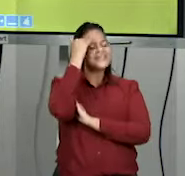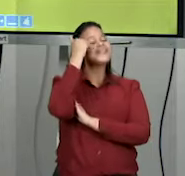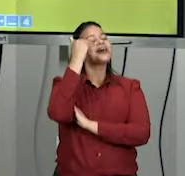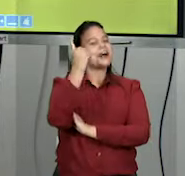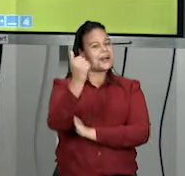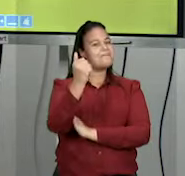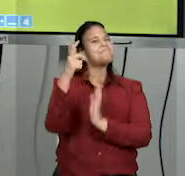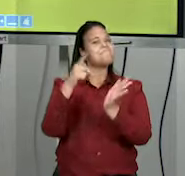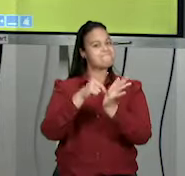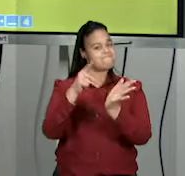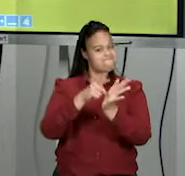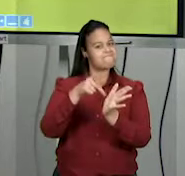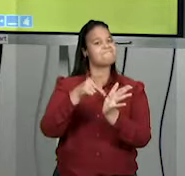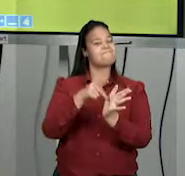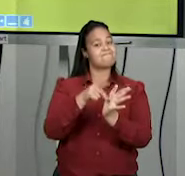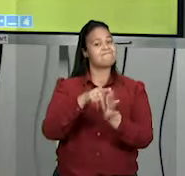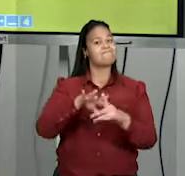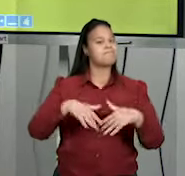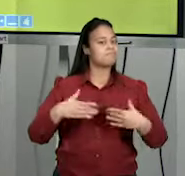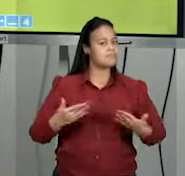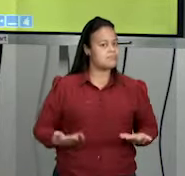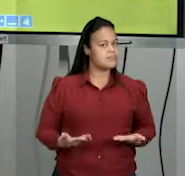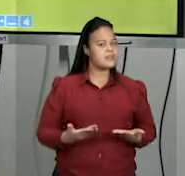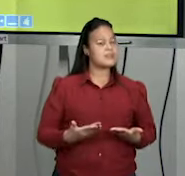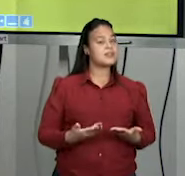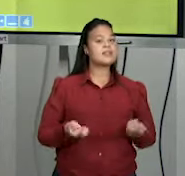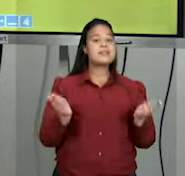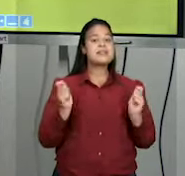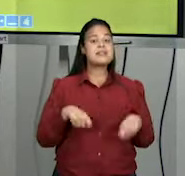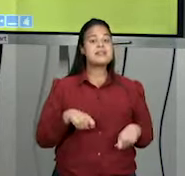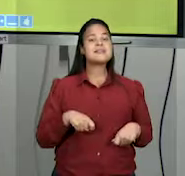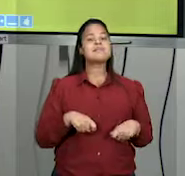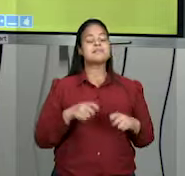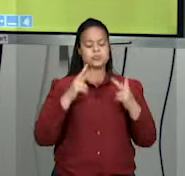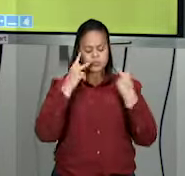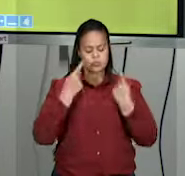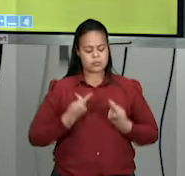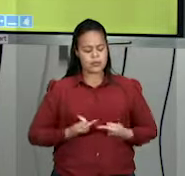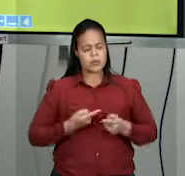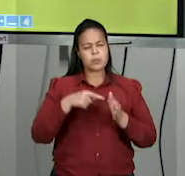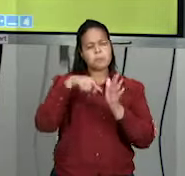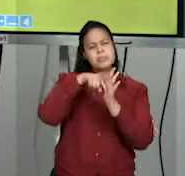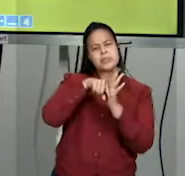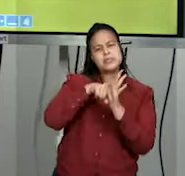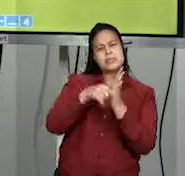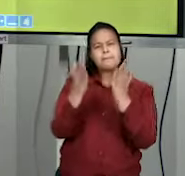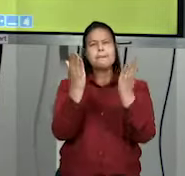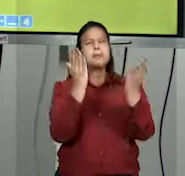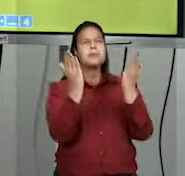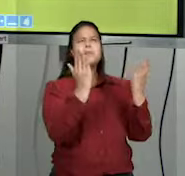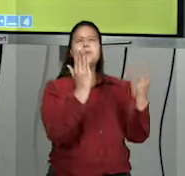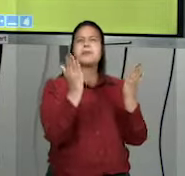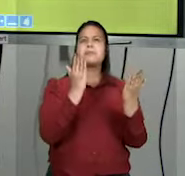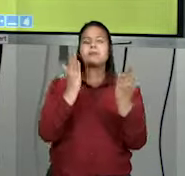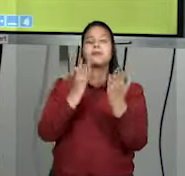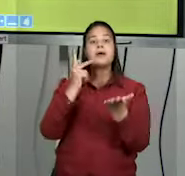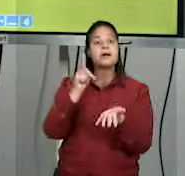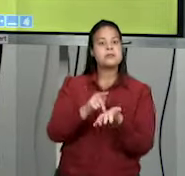mais da realidade. Então, a capacidade humana de lidar com essa realidade,